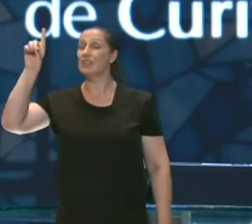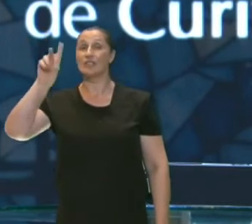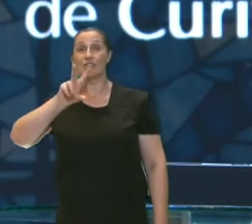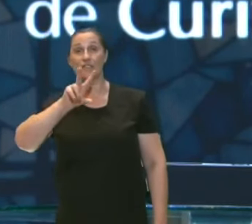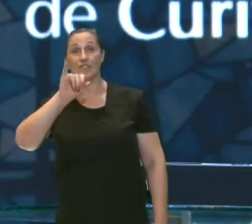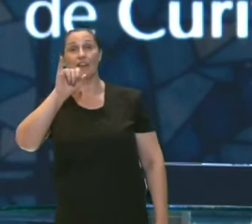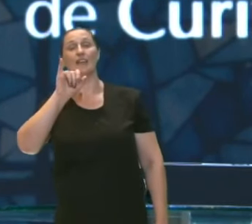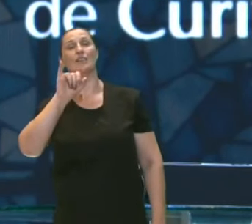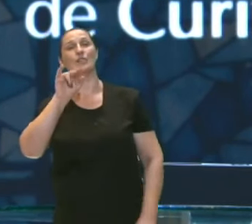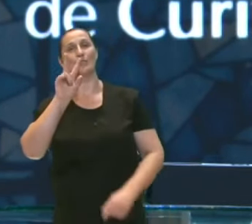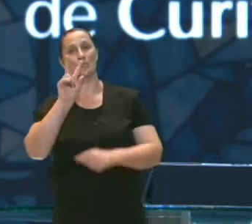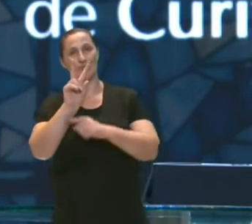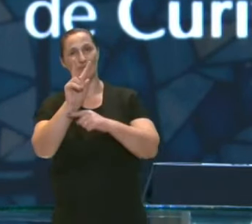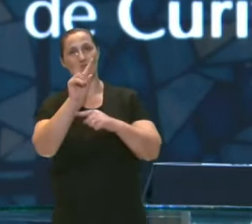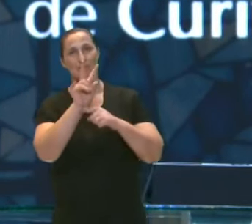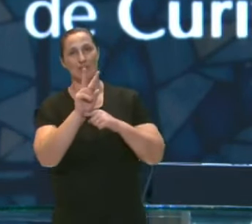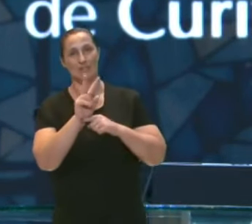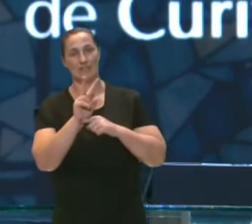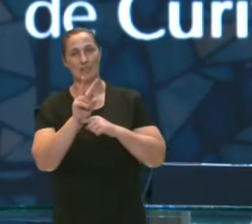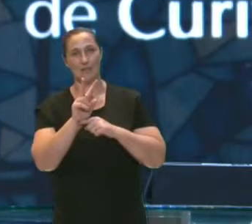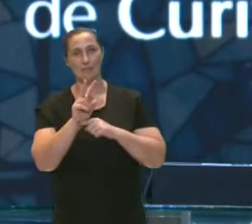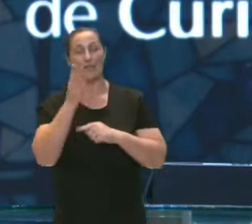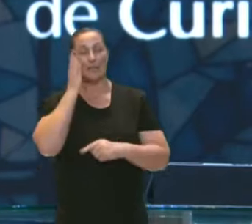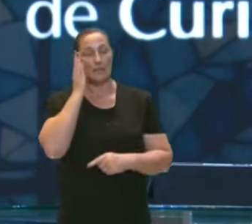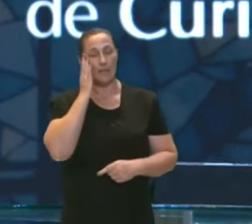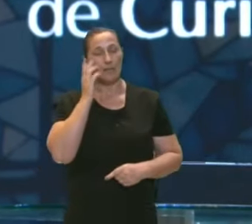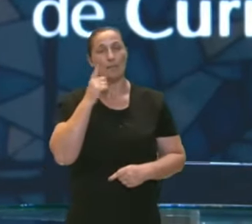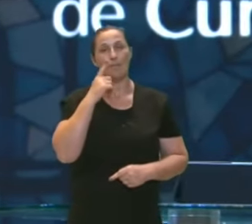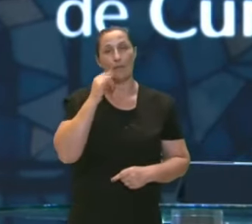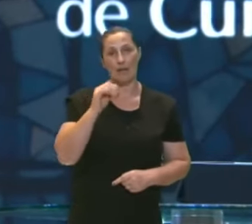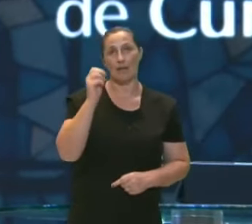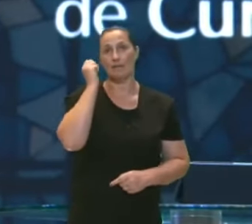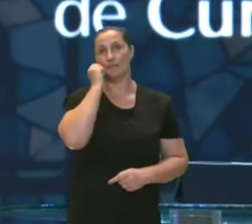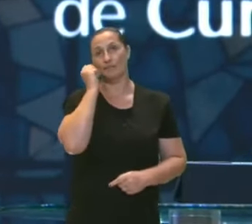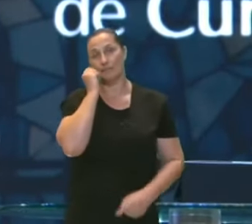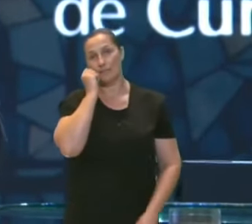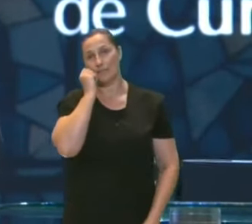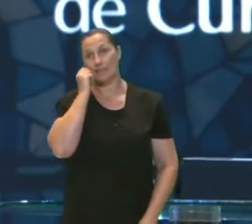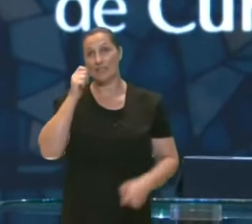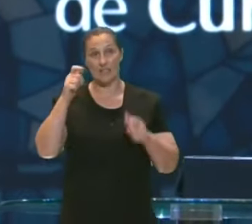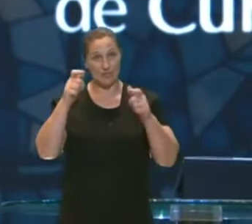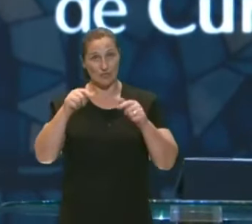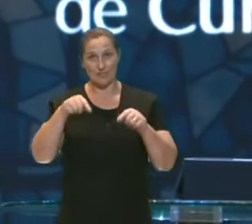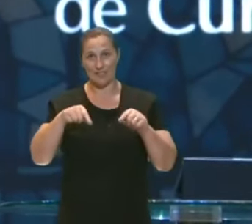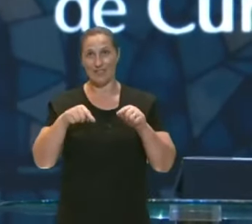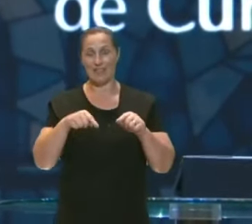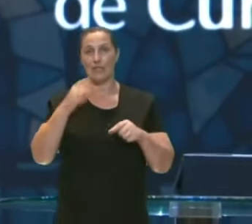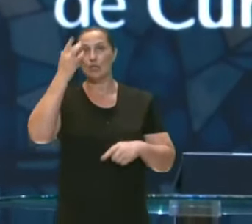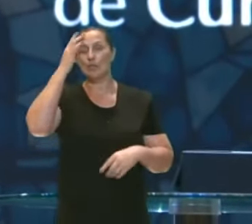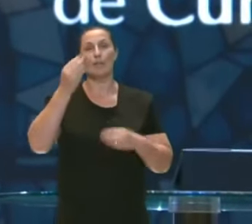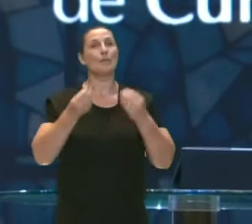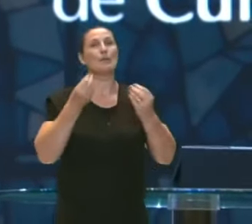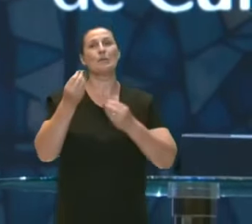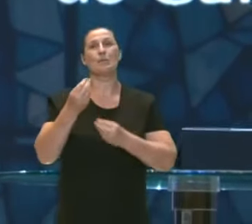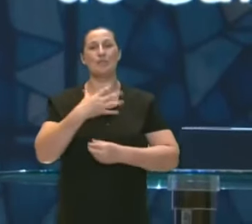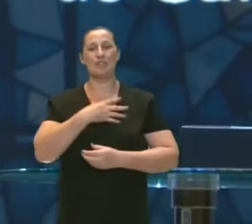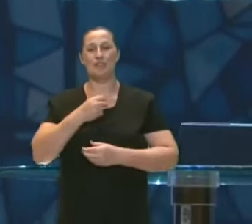cuidar. Tem muito pai e mãe nesse lugar que não sabe o que fazer com seus filhos.